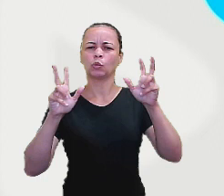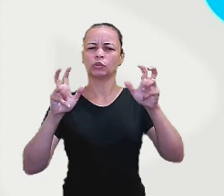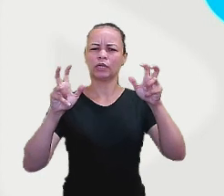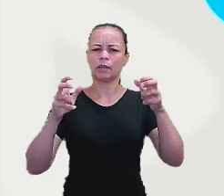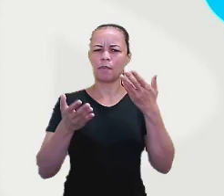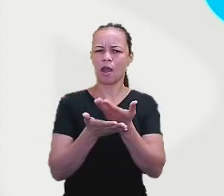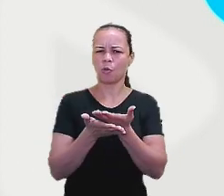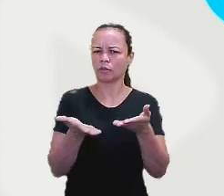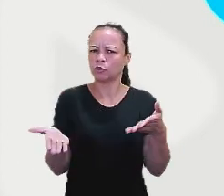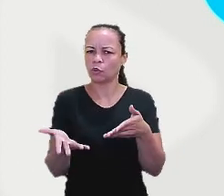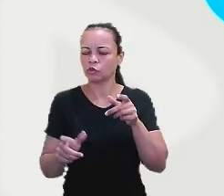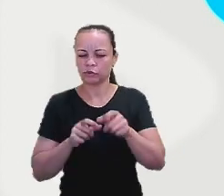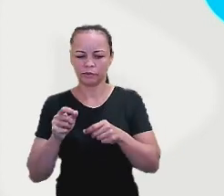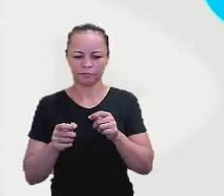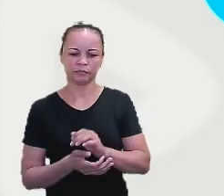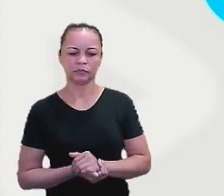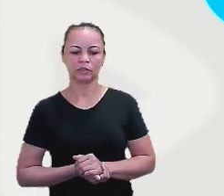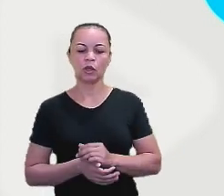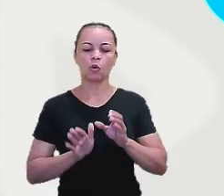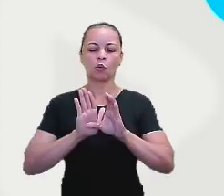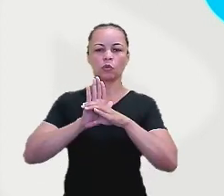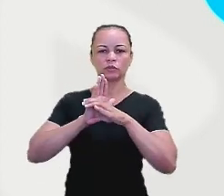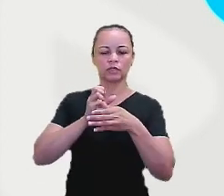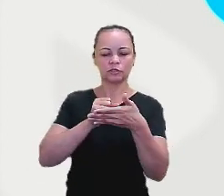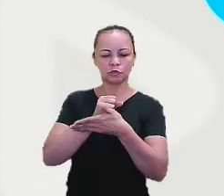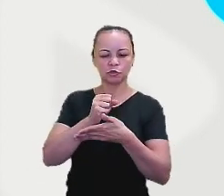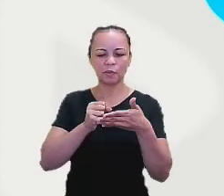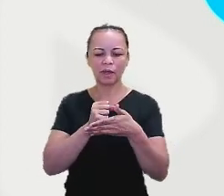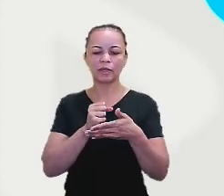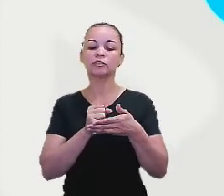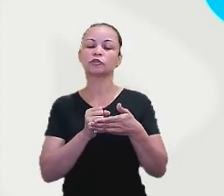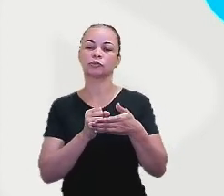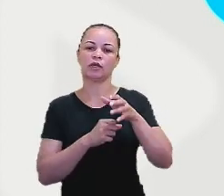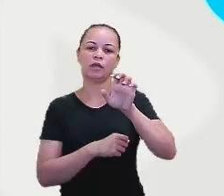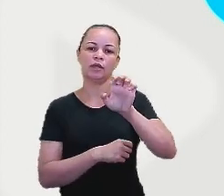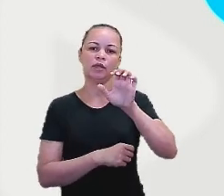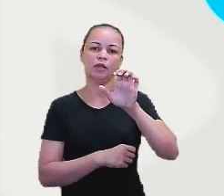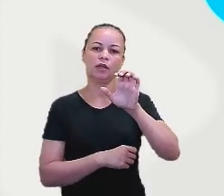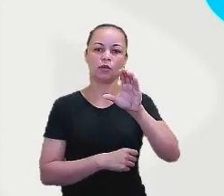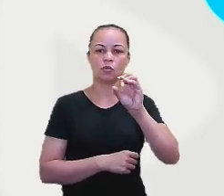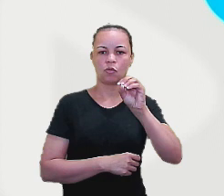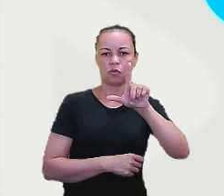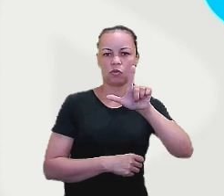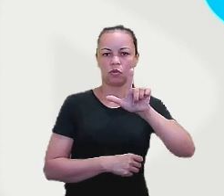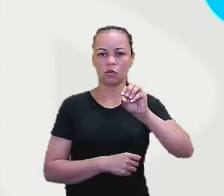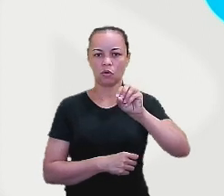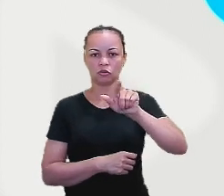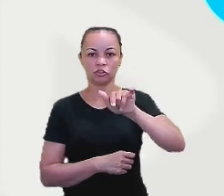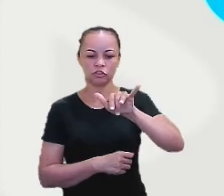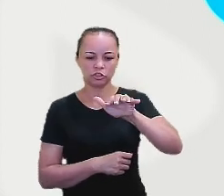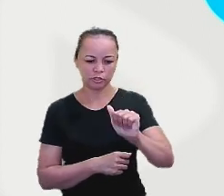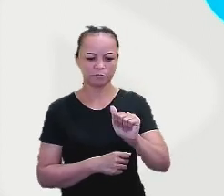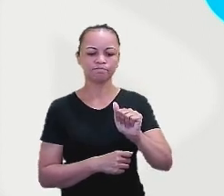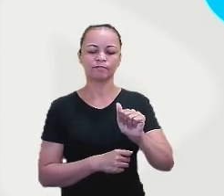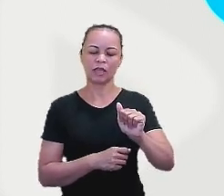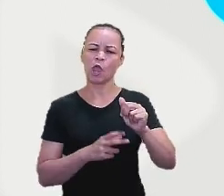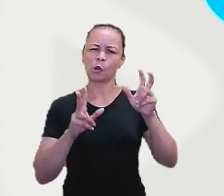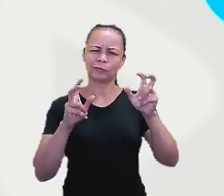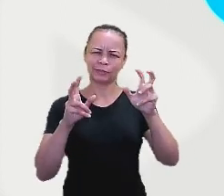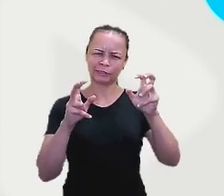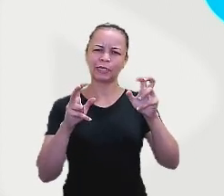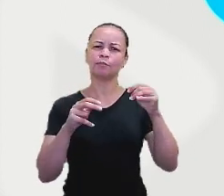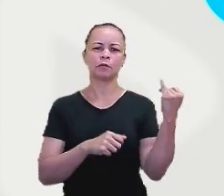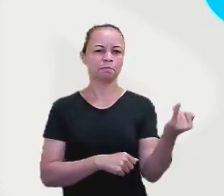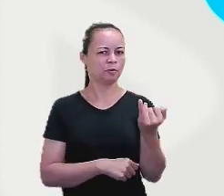teu coraçãozinho. Conceitos básicos de ecologia. Um assunto muito relevante. Por quê, gente? Ele vai